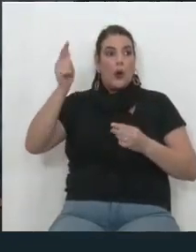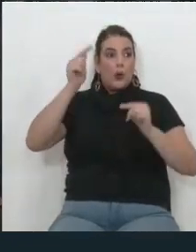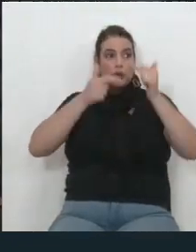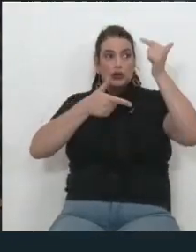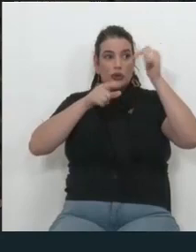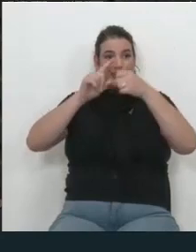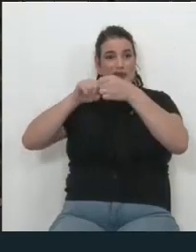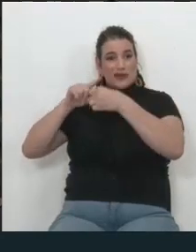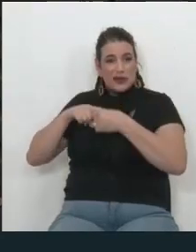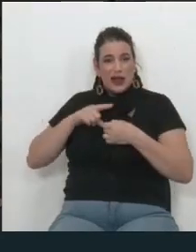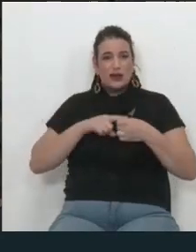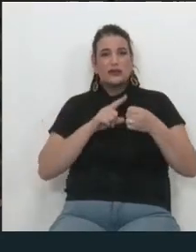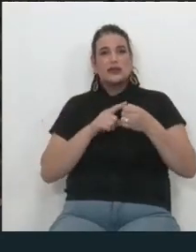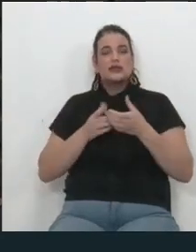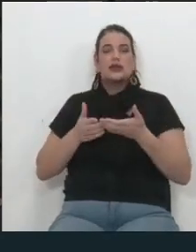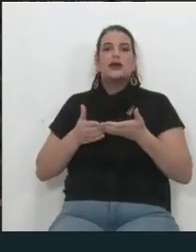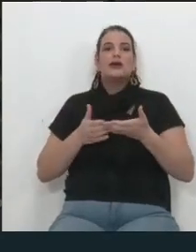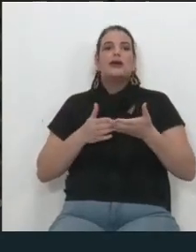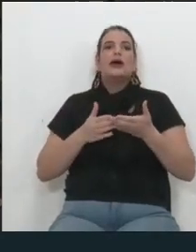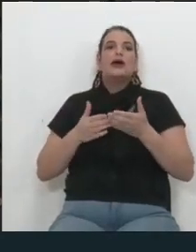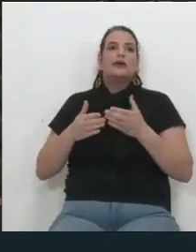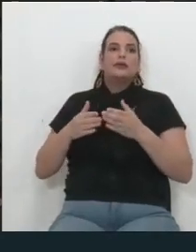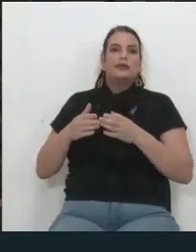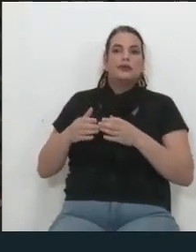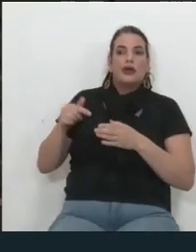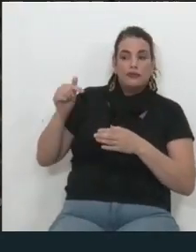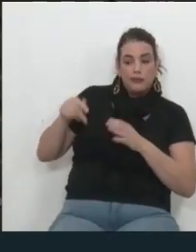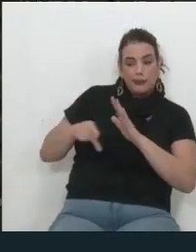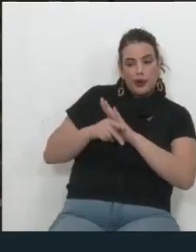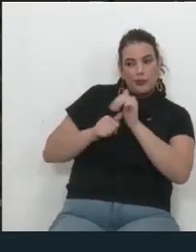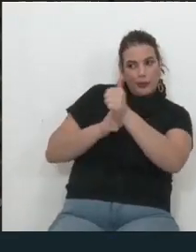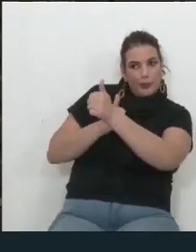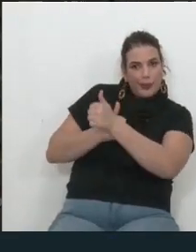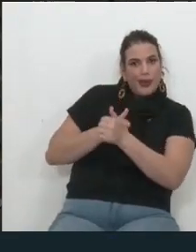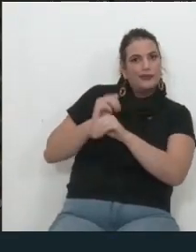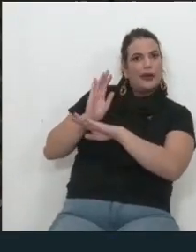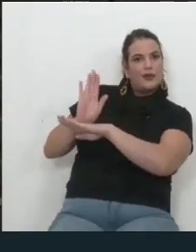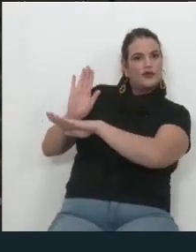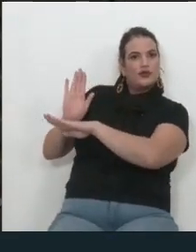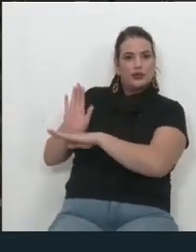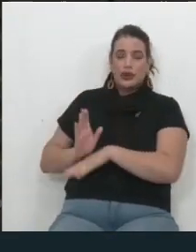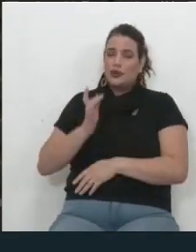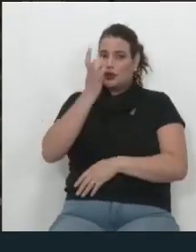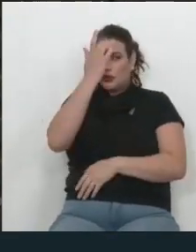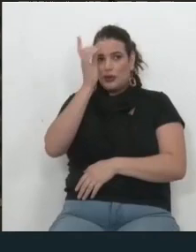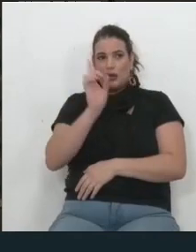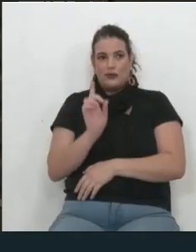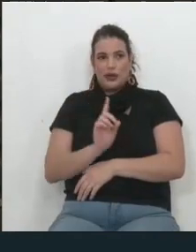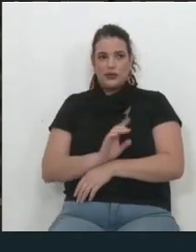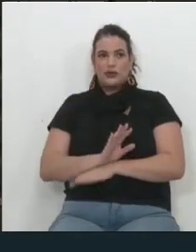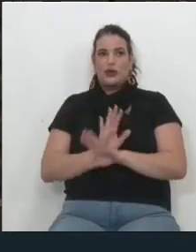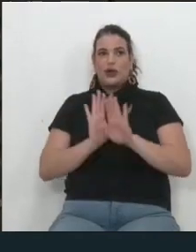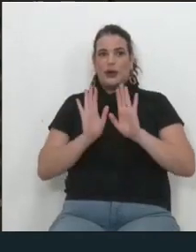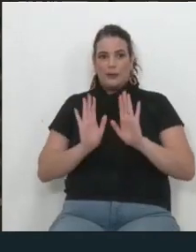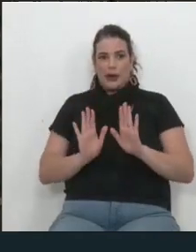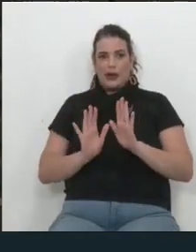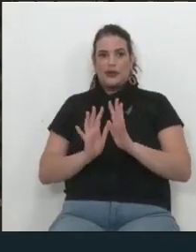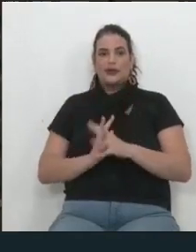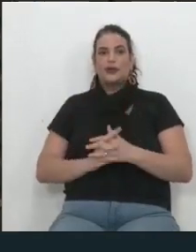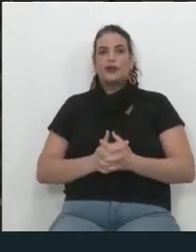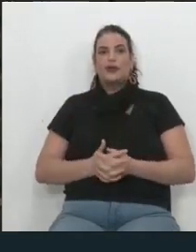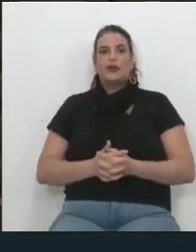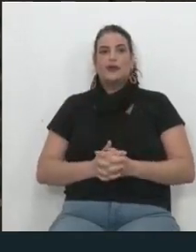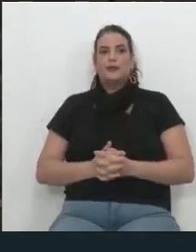cidades aí que compõem aqui a região, né? E isso não é fácil. Agora, o que nós